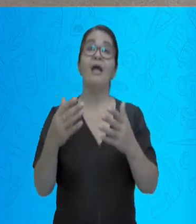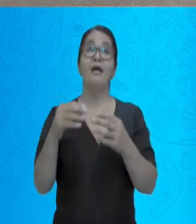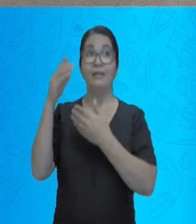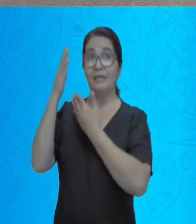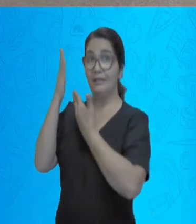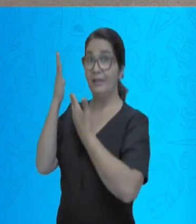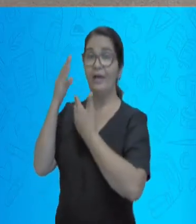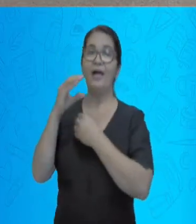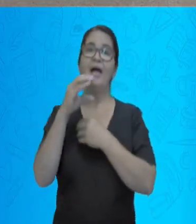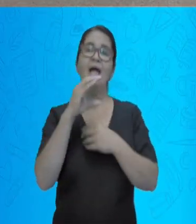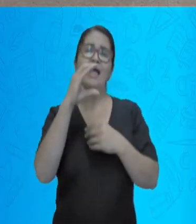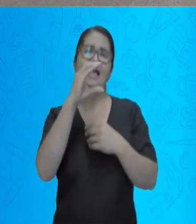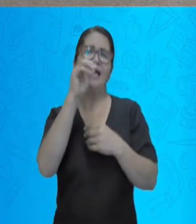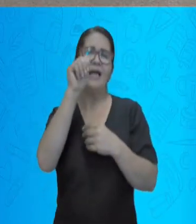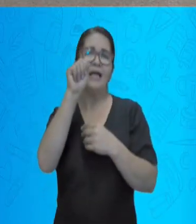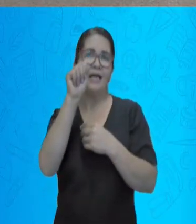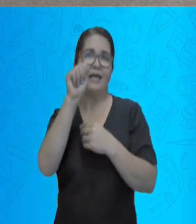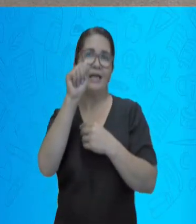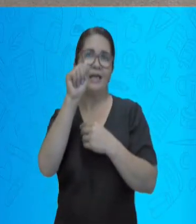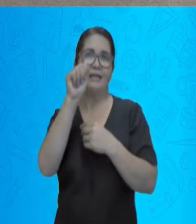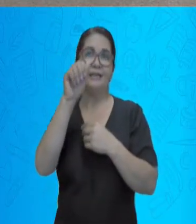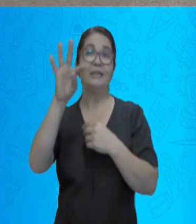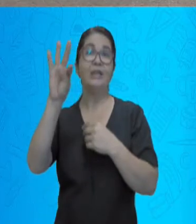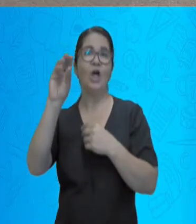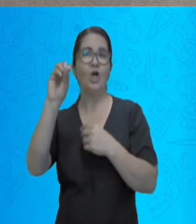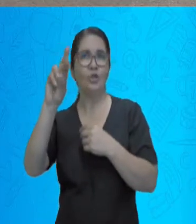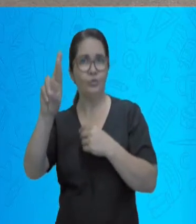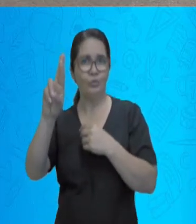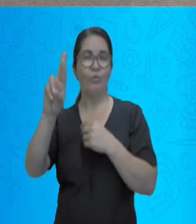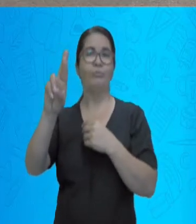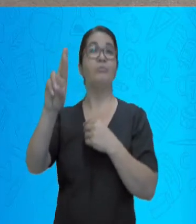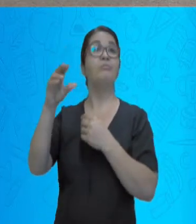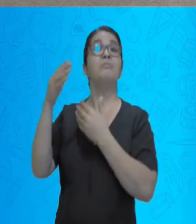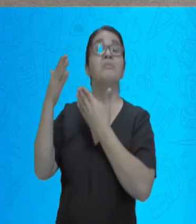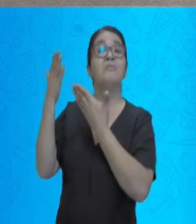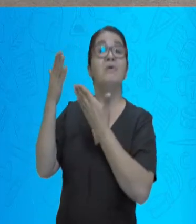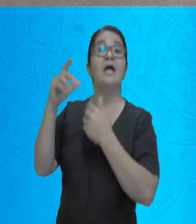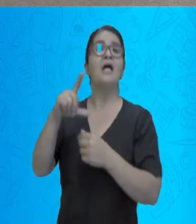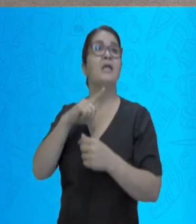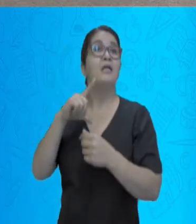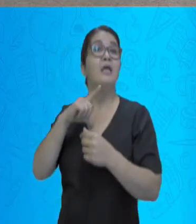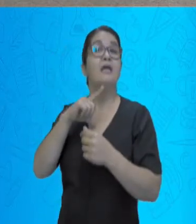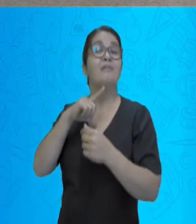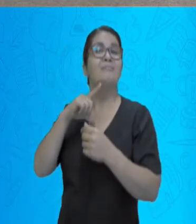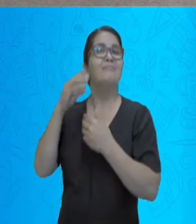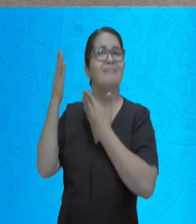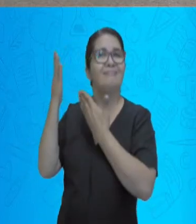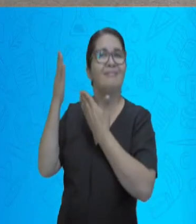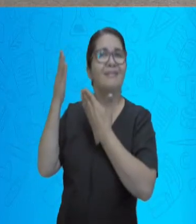cantor. Observem só. Quem está aqui? É P? É B?